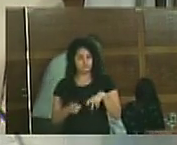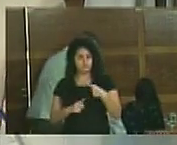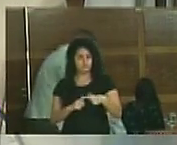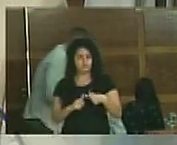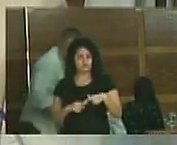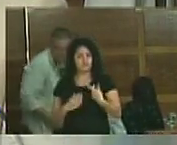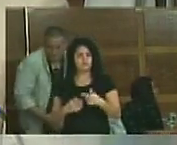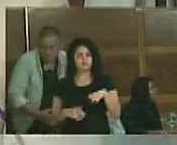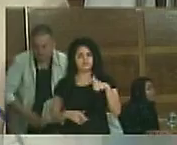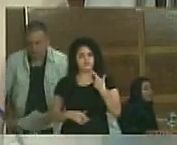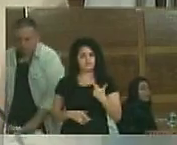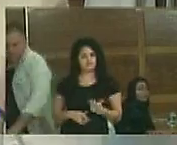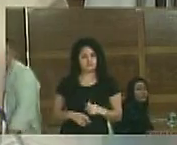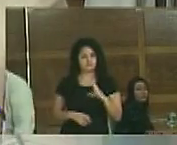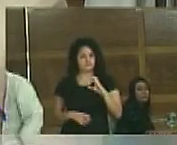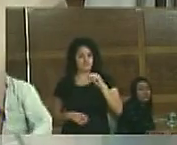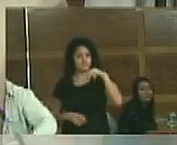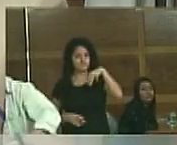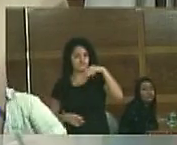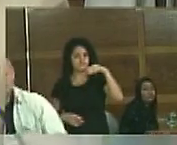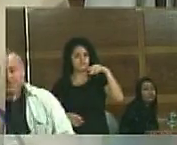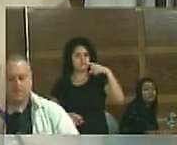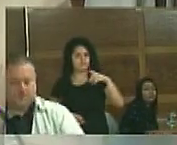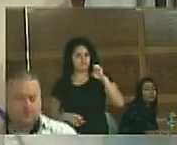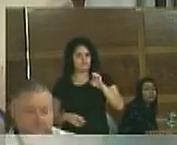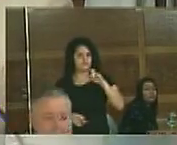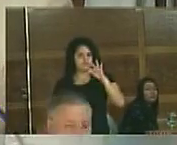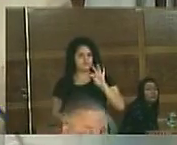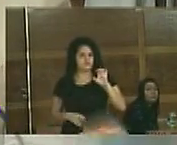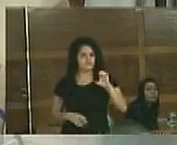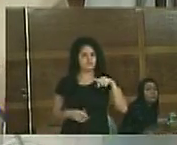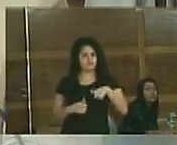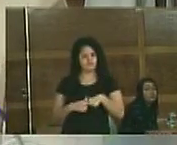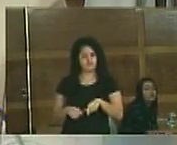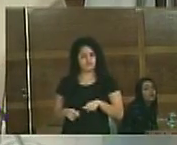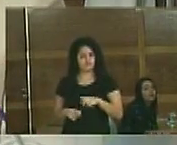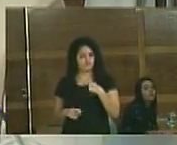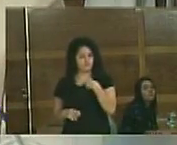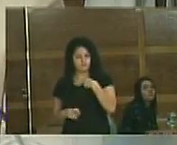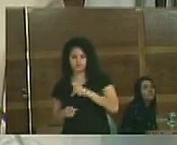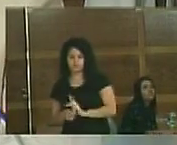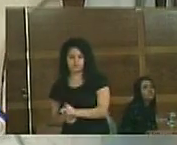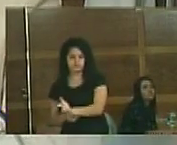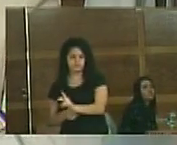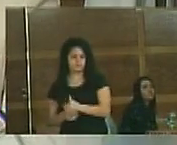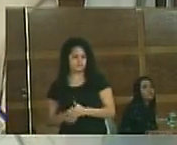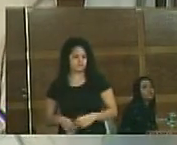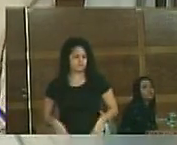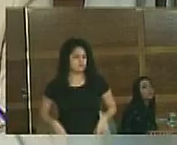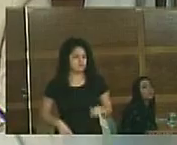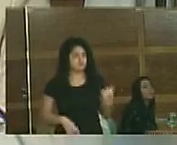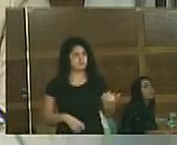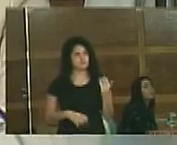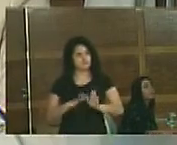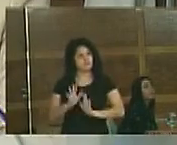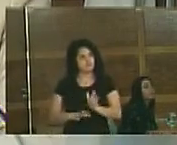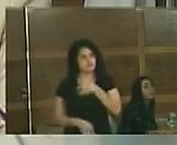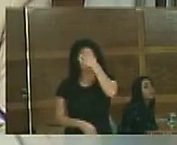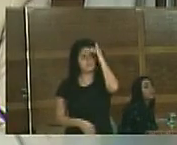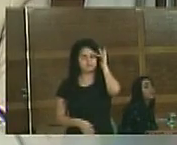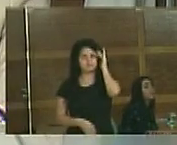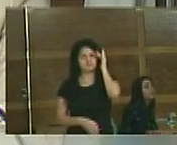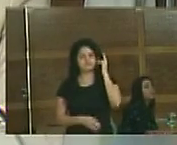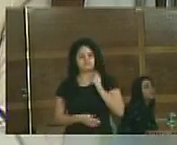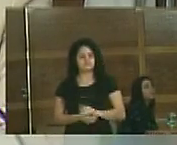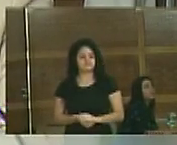tem competência para lá estar, não pode ficar. Principalmente para cuidar das pessoas, que é na questão da educação. Presidente, uma partinha rapidinho. Por favor, vereador Dedé. É,